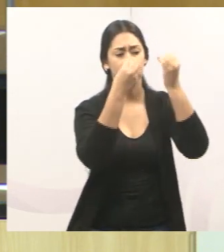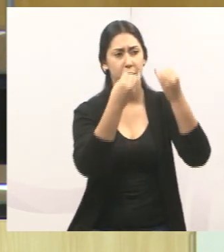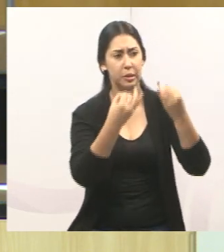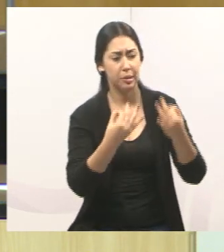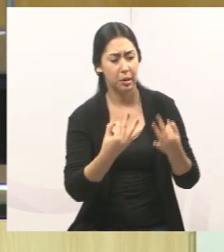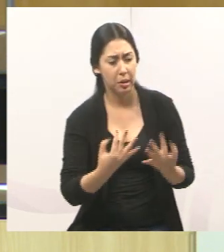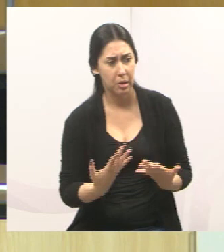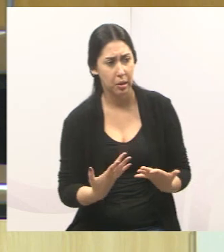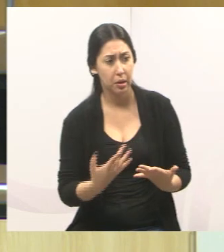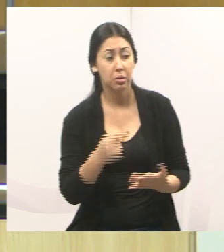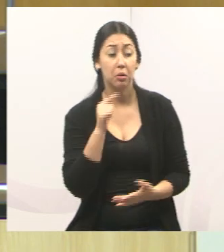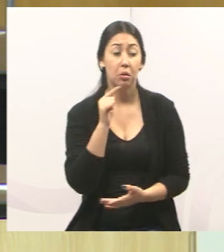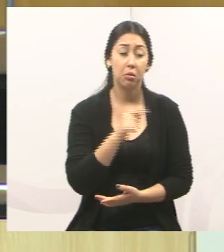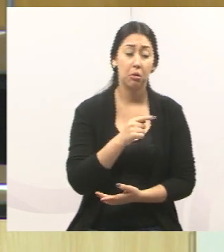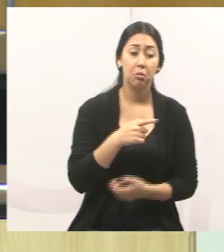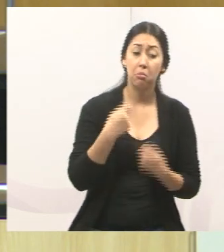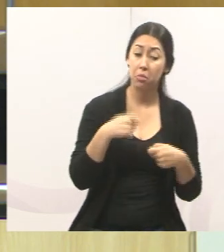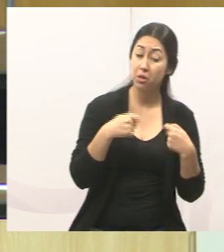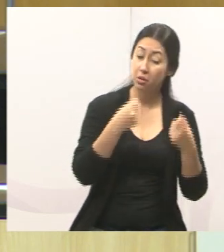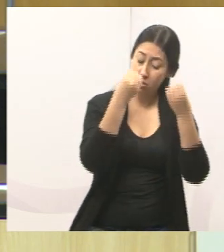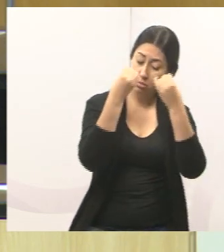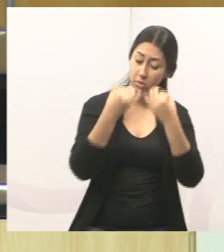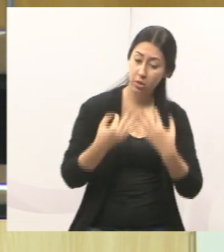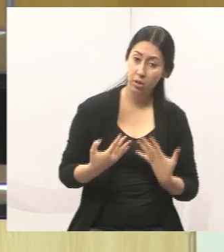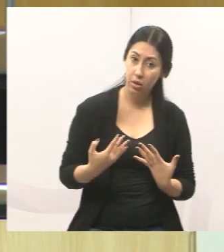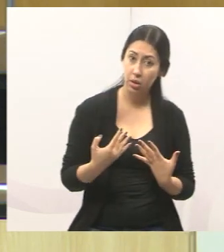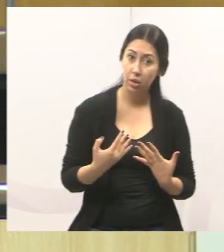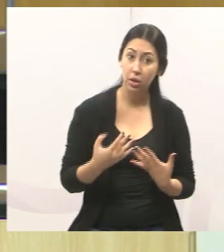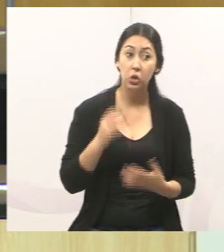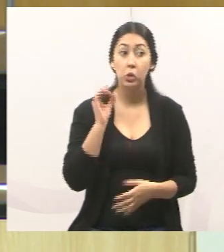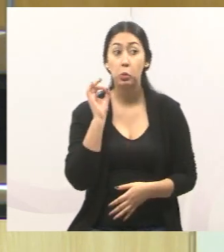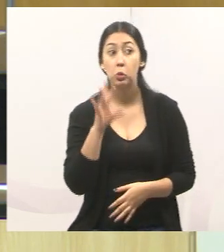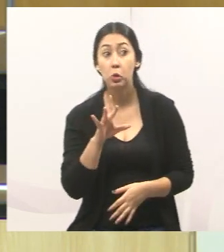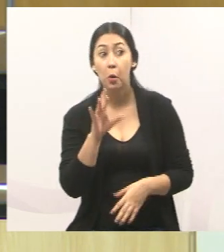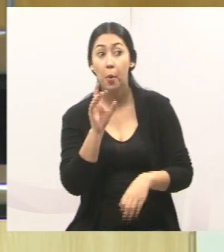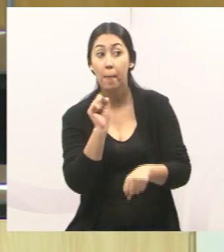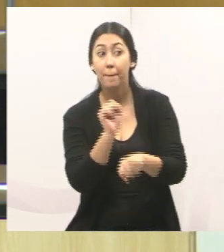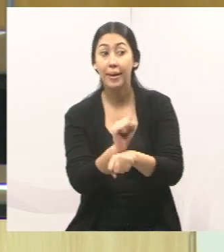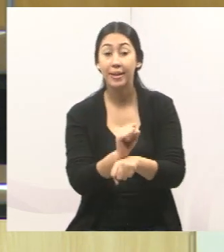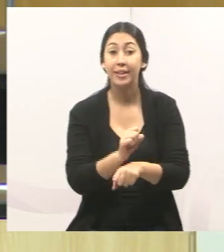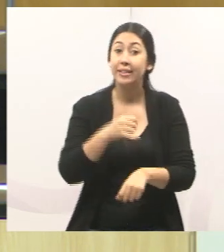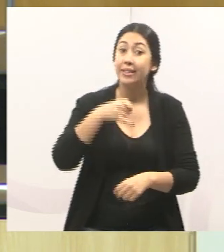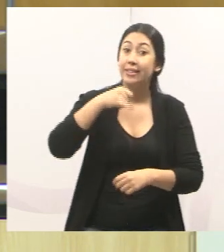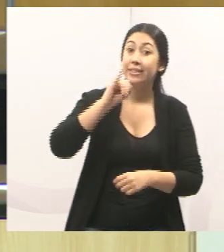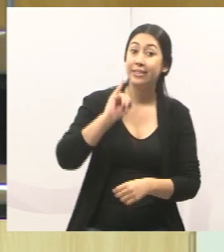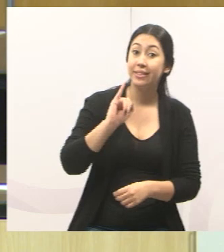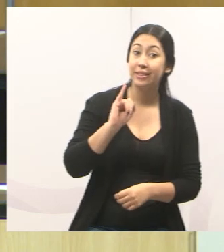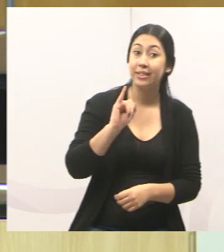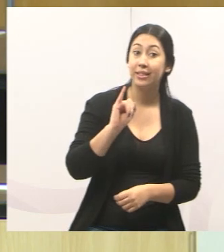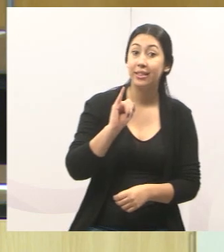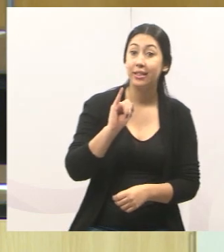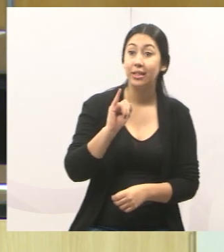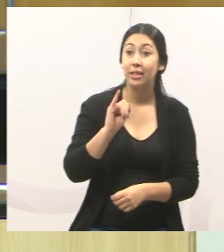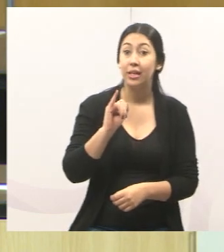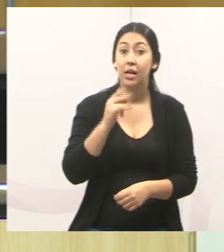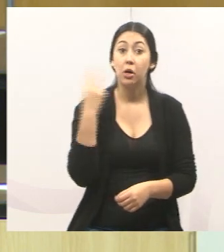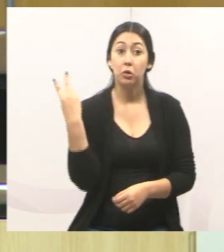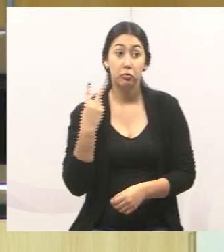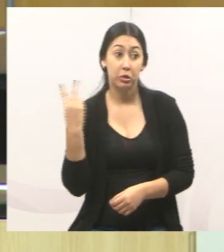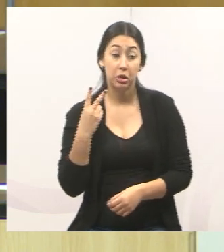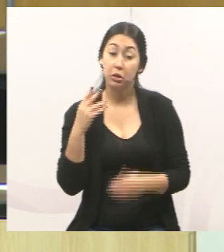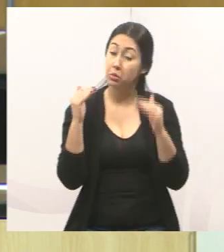prefeito deve anualmente prestar só deixará de prevalecer por decisão de 2/3 dos membros da